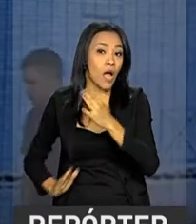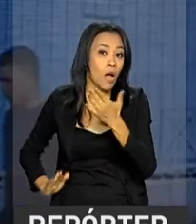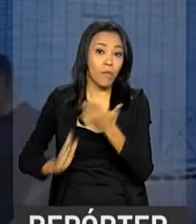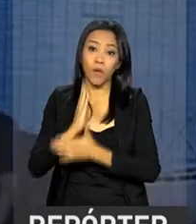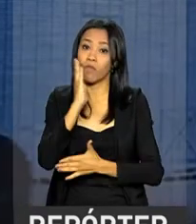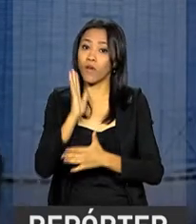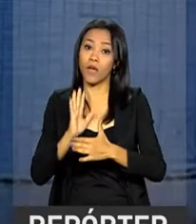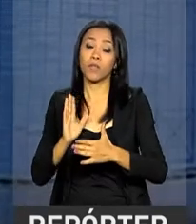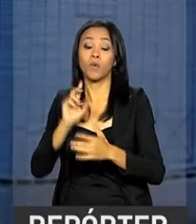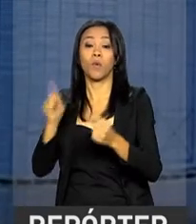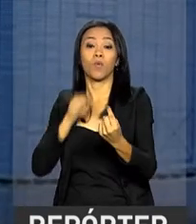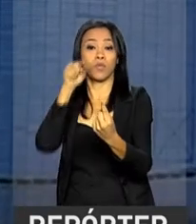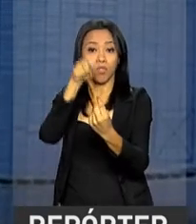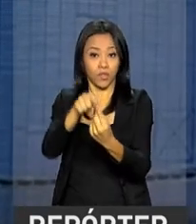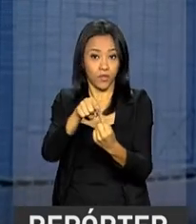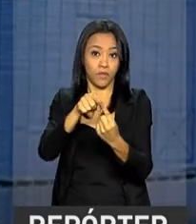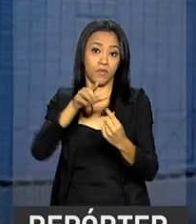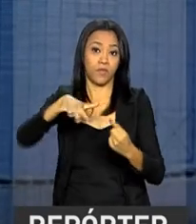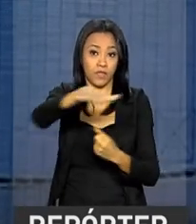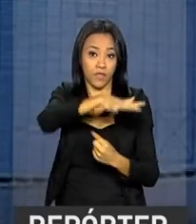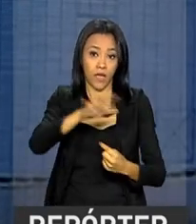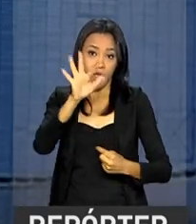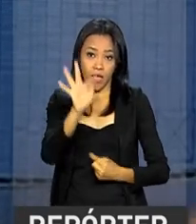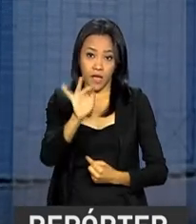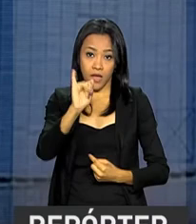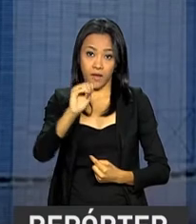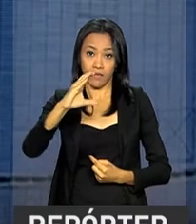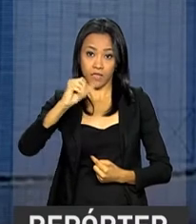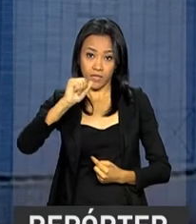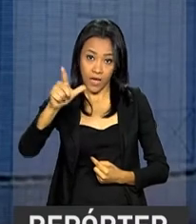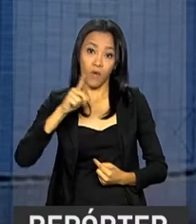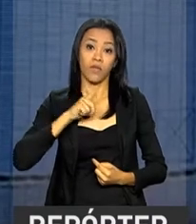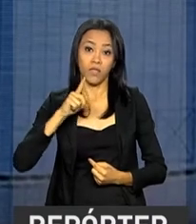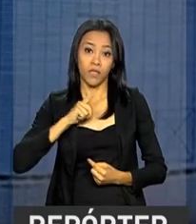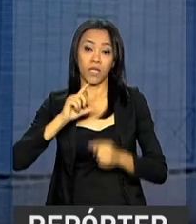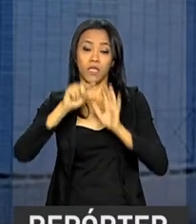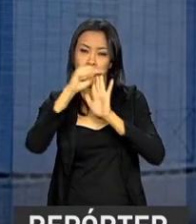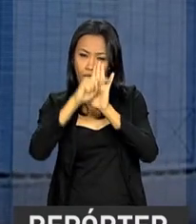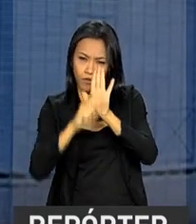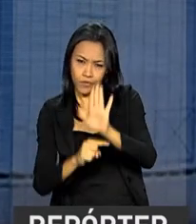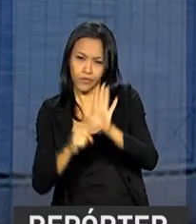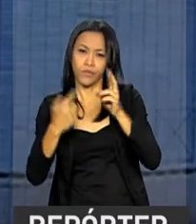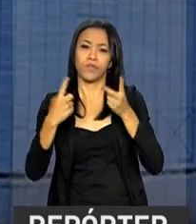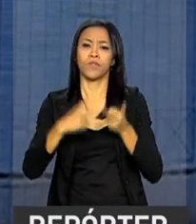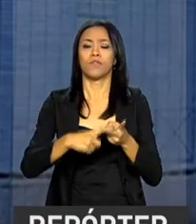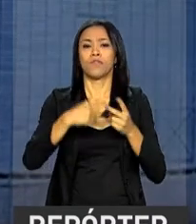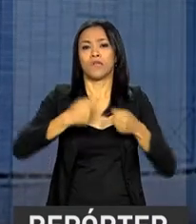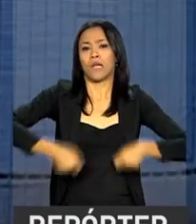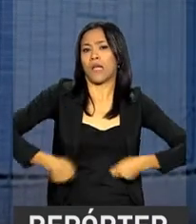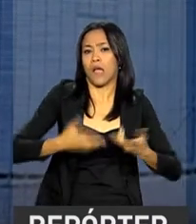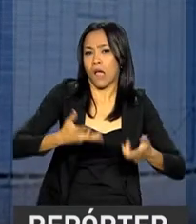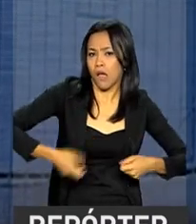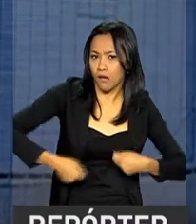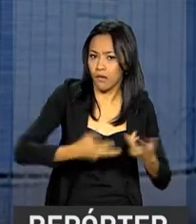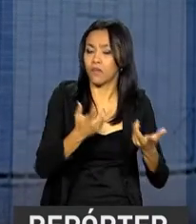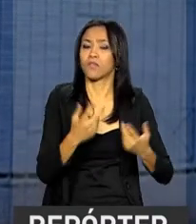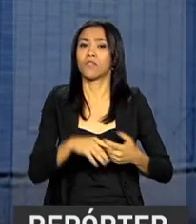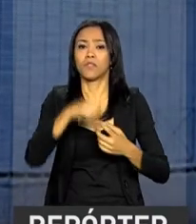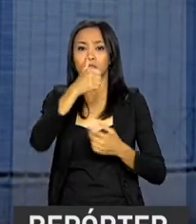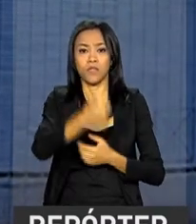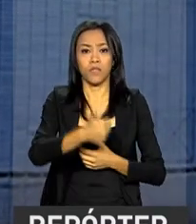da meta fiscal para o ano que vem, que prevê um saldo negativo, despesas maiores do que receitas, de